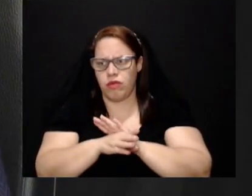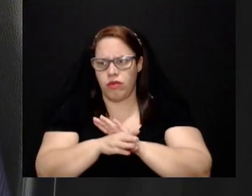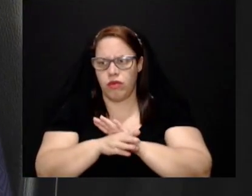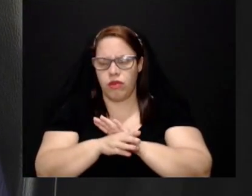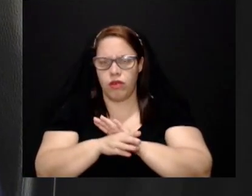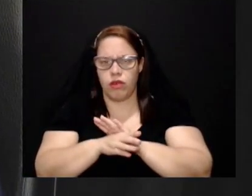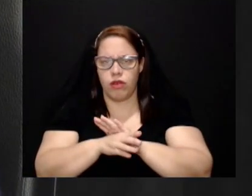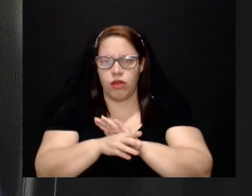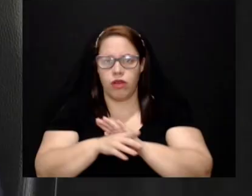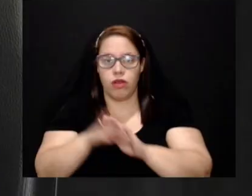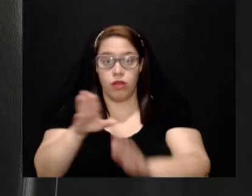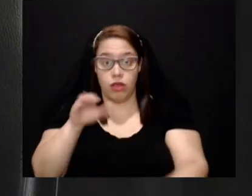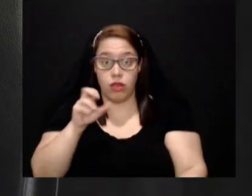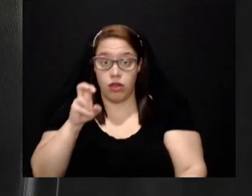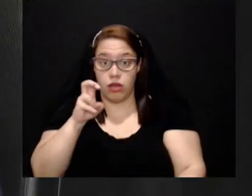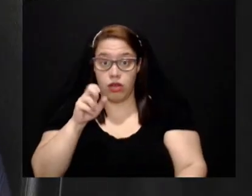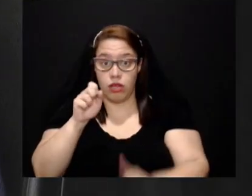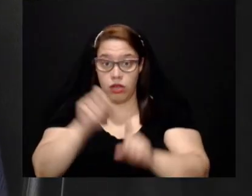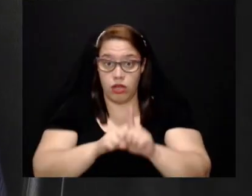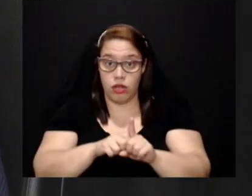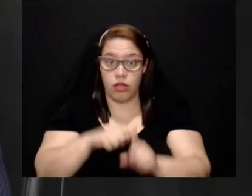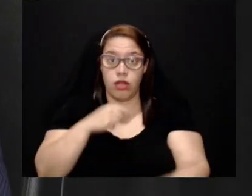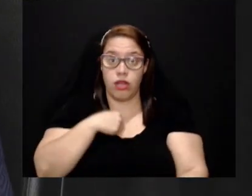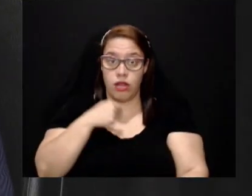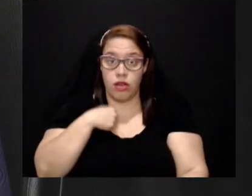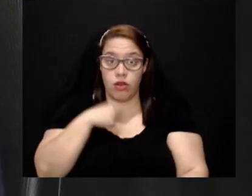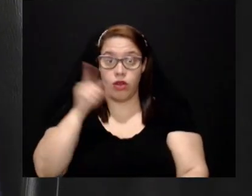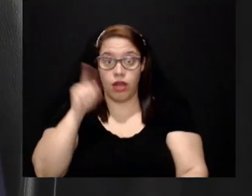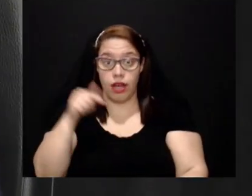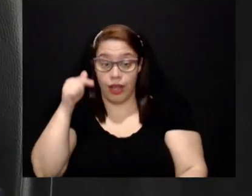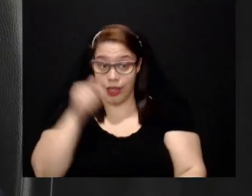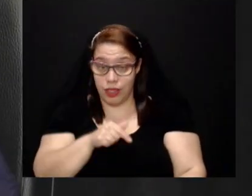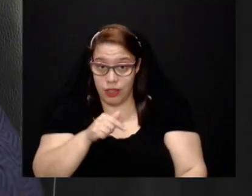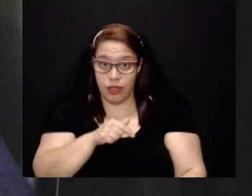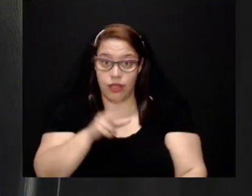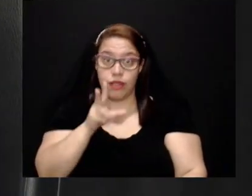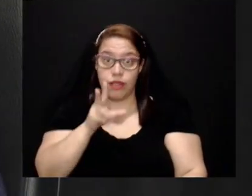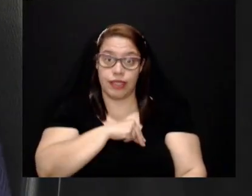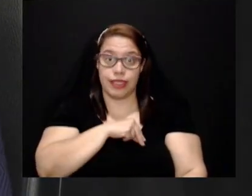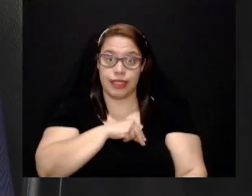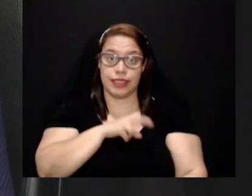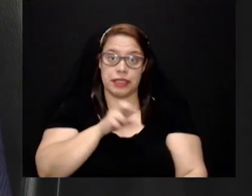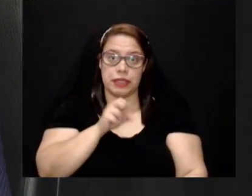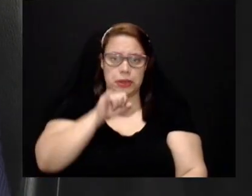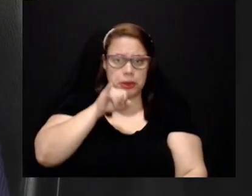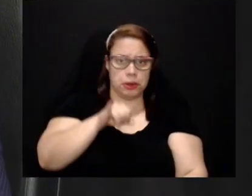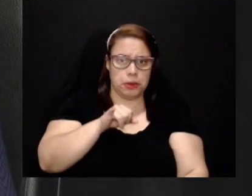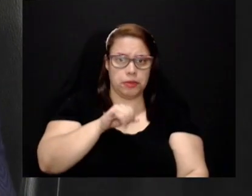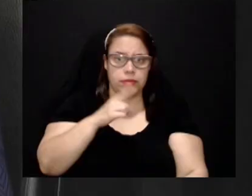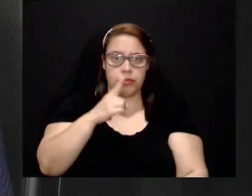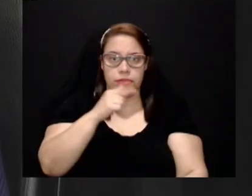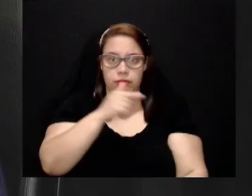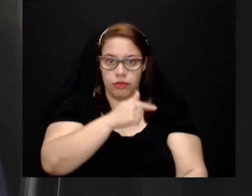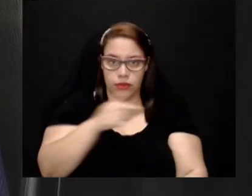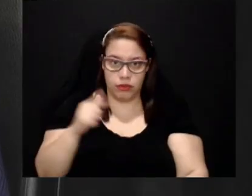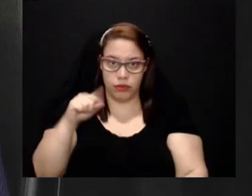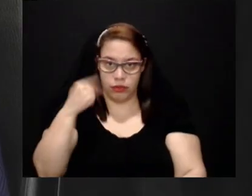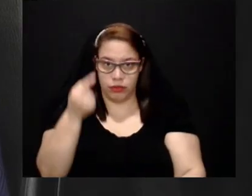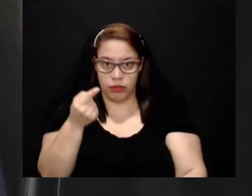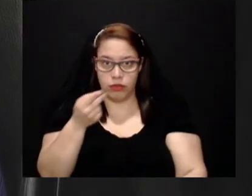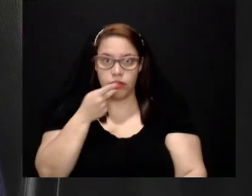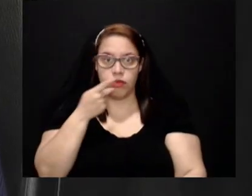5 primeiros, eu era a 7ª. Olha só. Aí eu falei, nossa, será? Aí uma semana depois que ela falou,